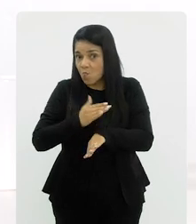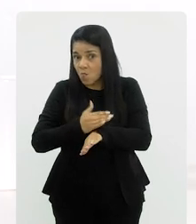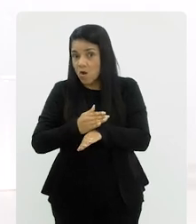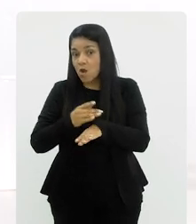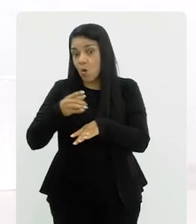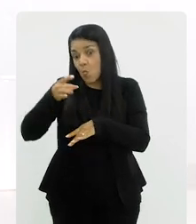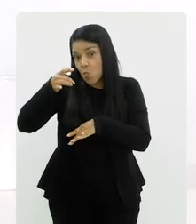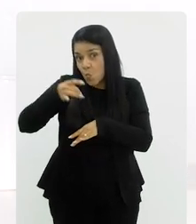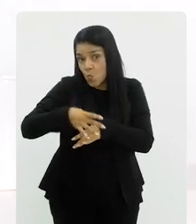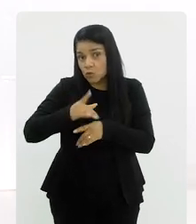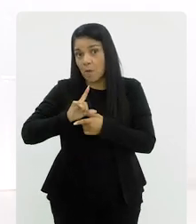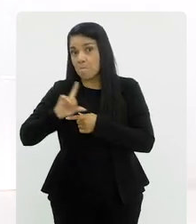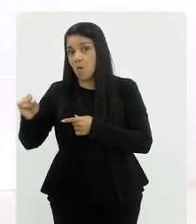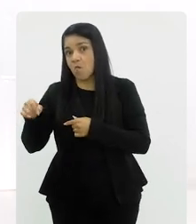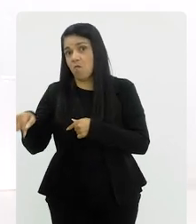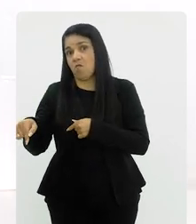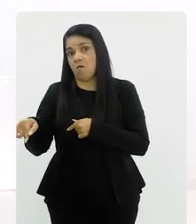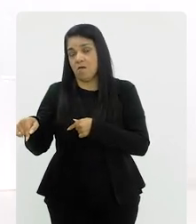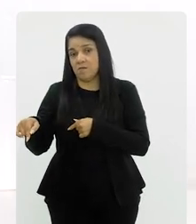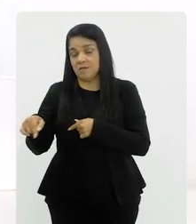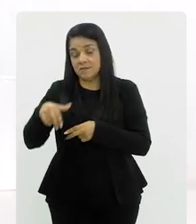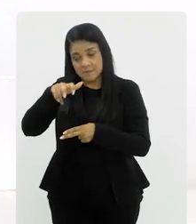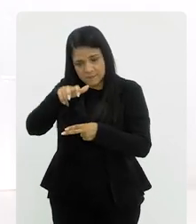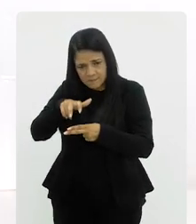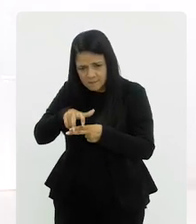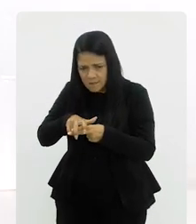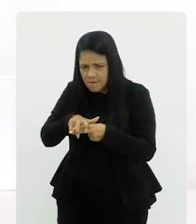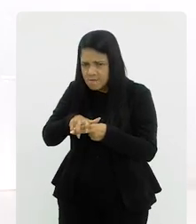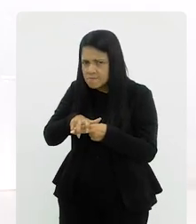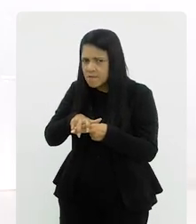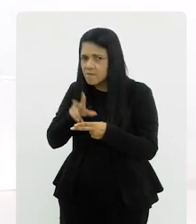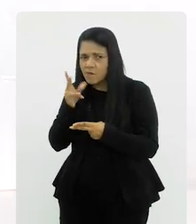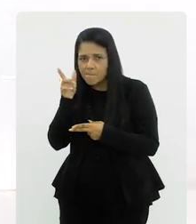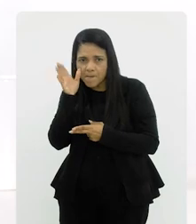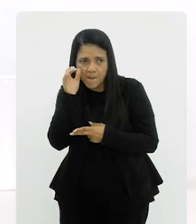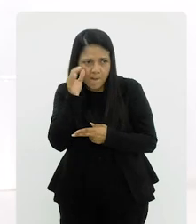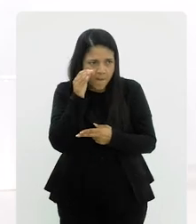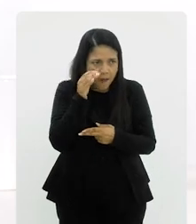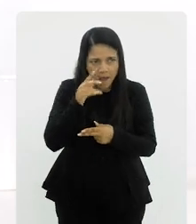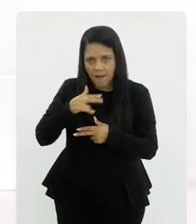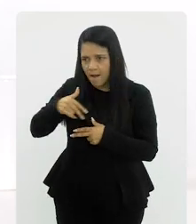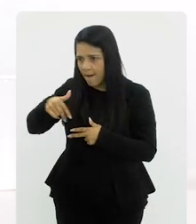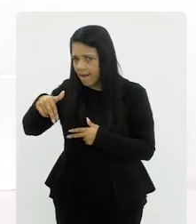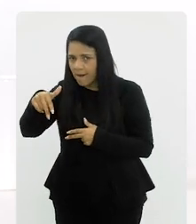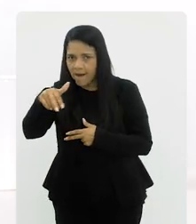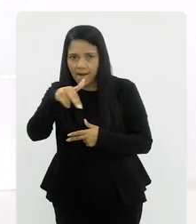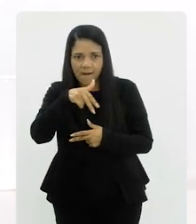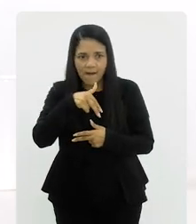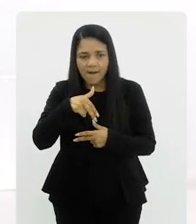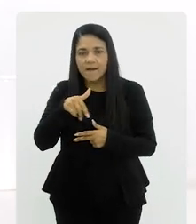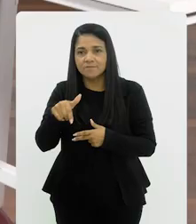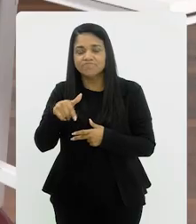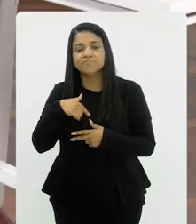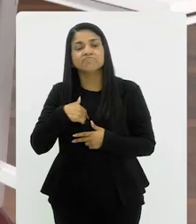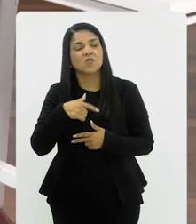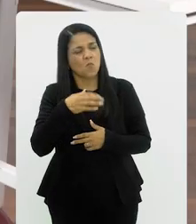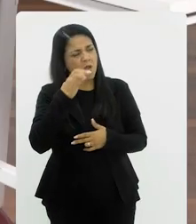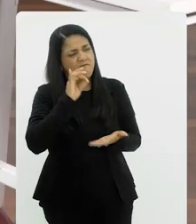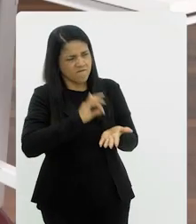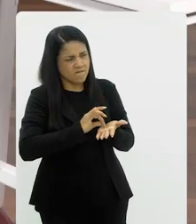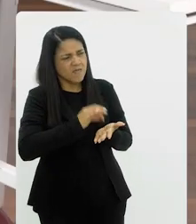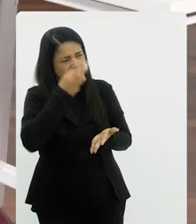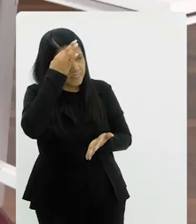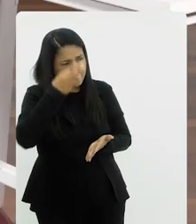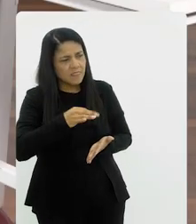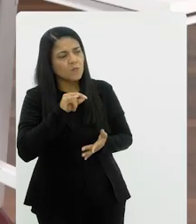do começo do ensaio, ele é o último a sair. Vai até o final. Ele pega a cadeirinha dele, ele senta, ele roda a escola. Eu acho que ali, na verdade, ele entende que a